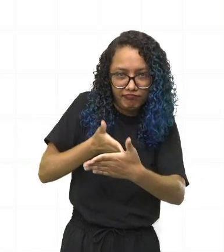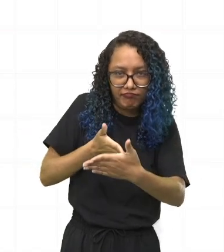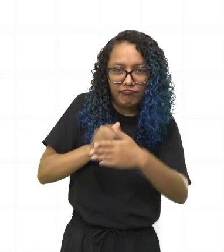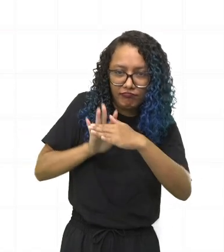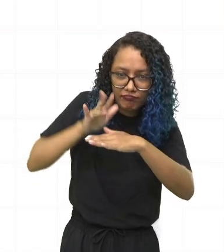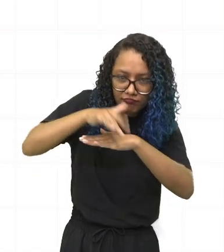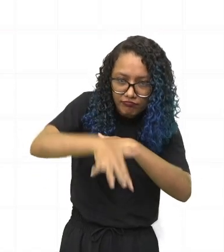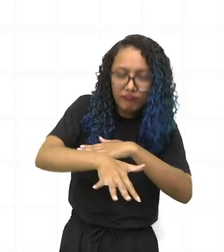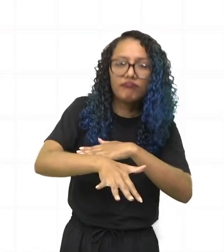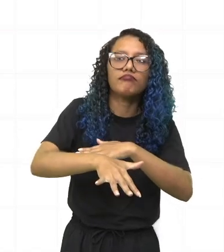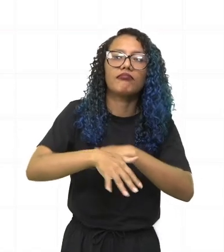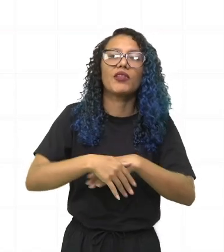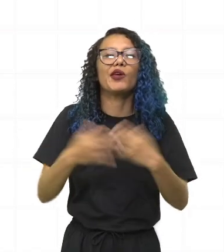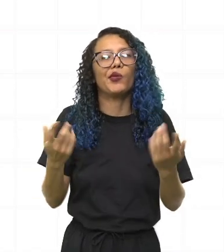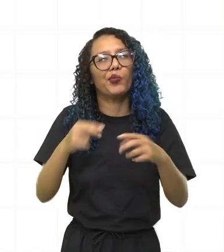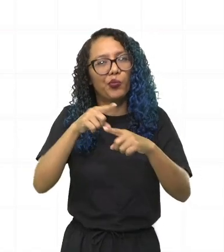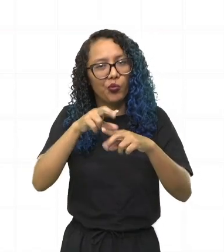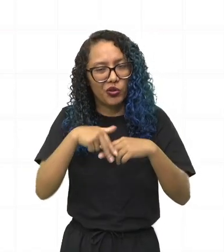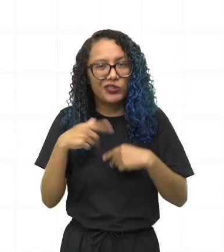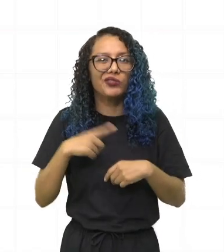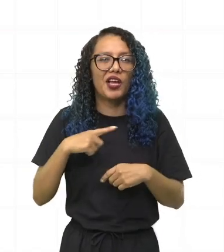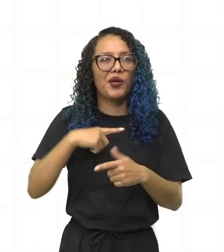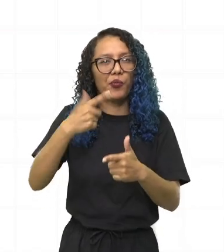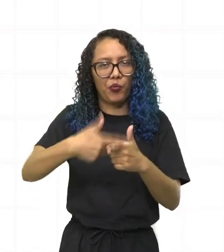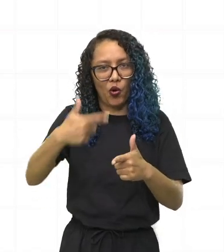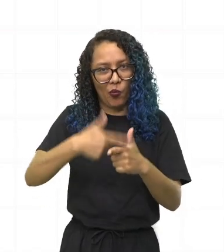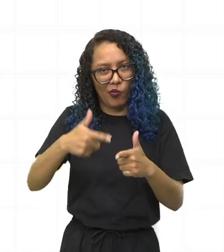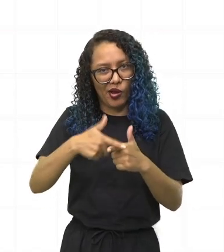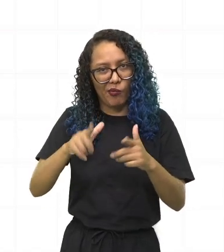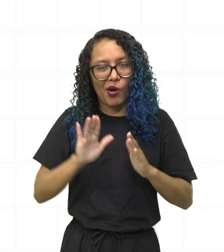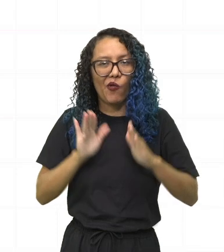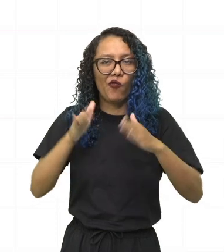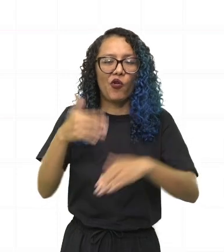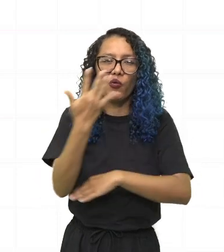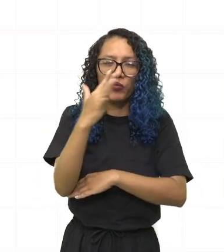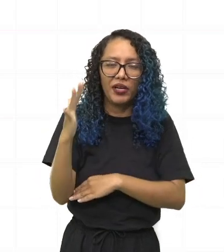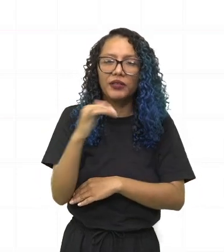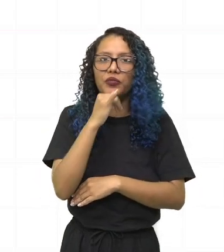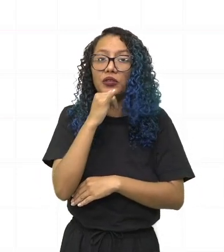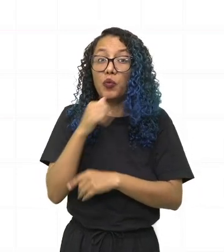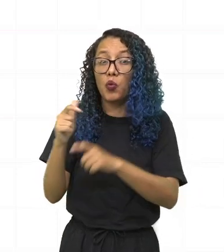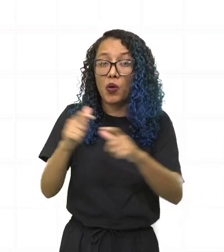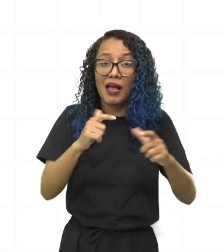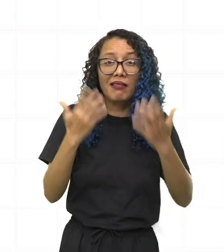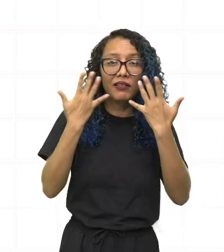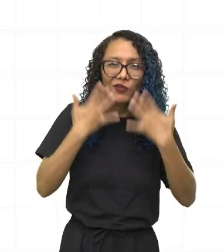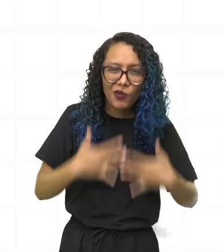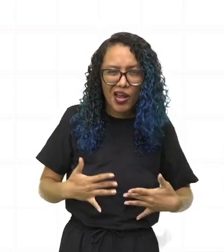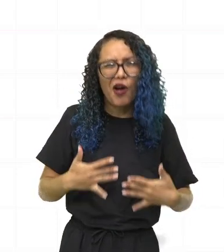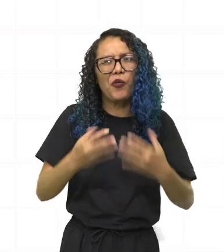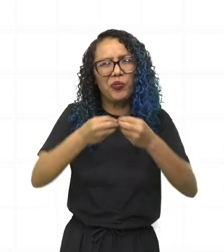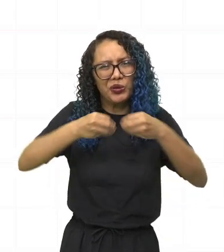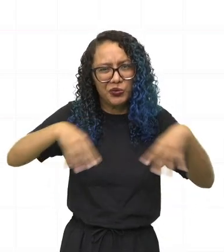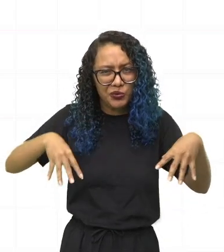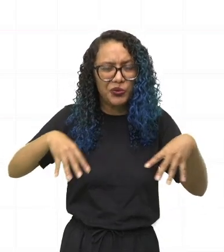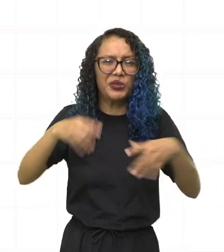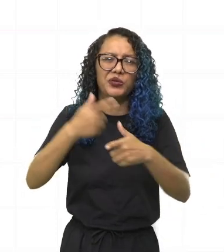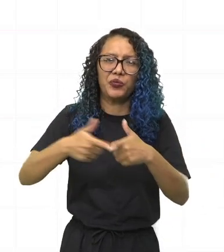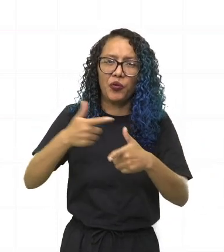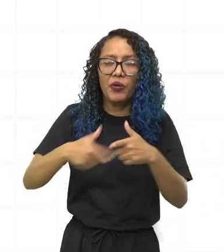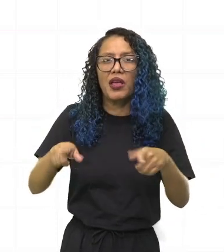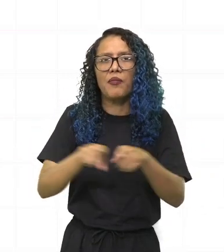consequências bastante negativas para o meio ambiente, provocando a perda de habitats naturais, a destruição